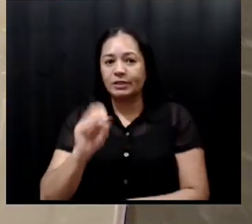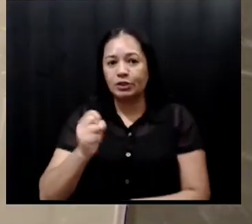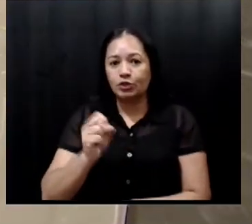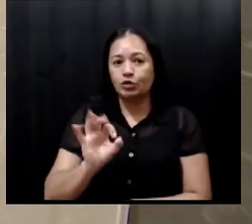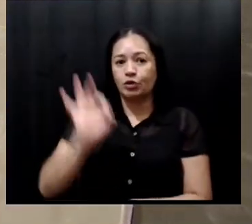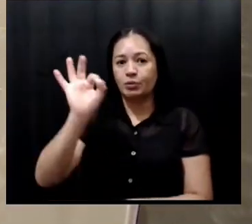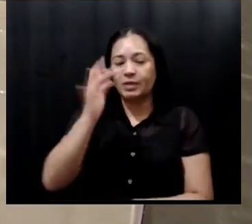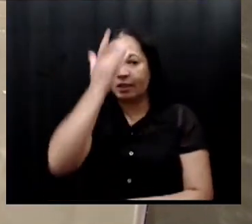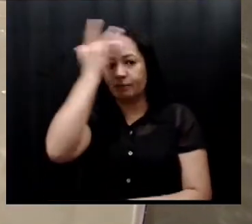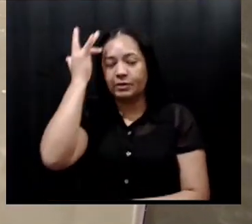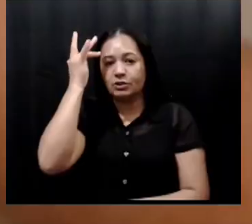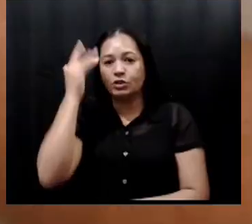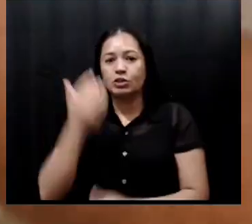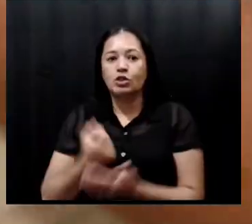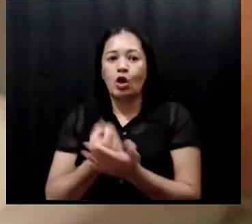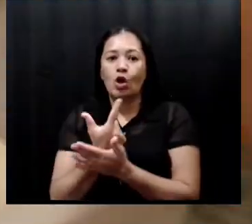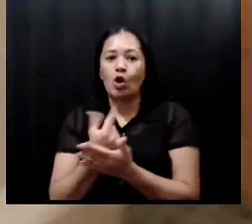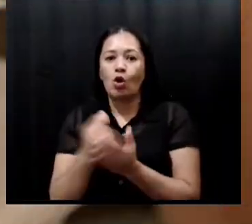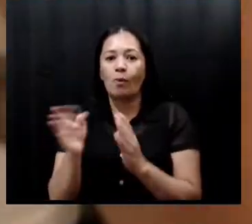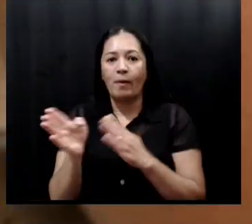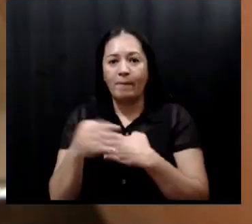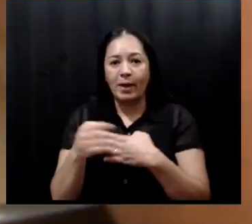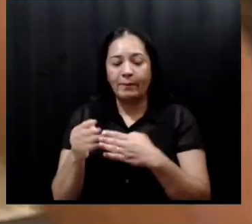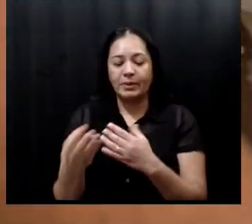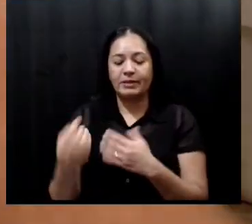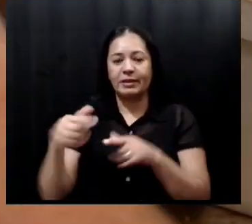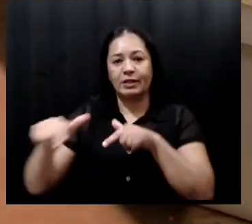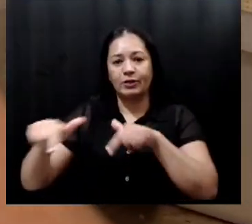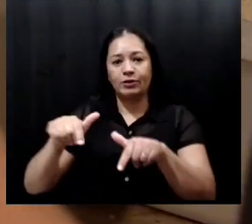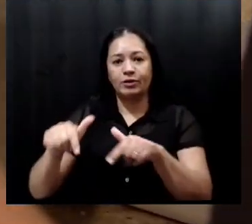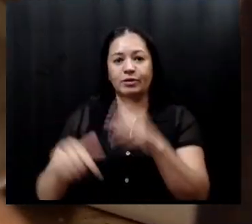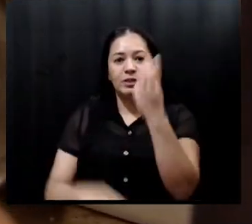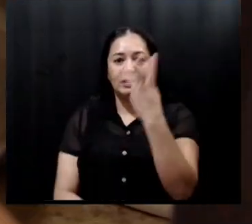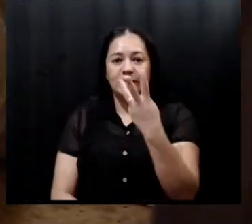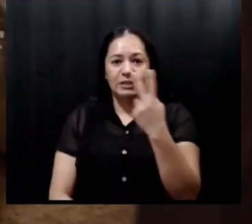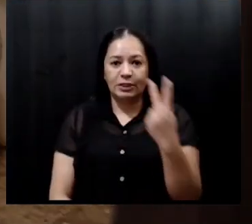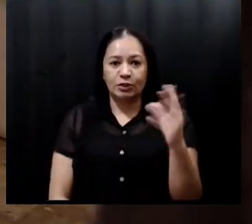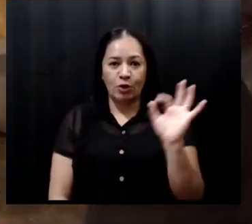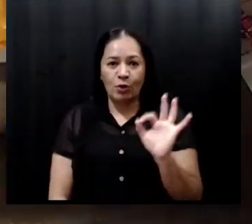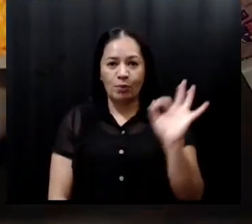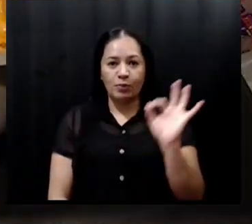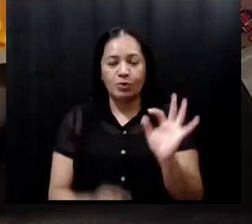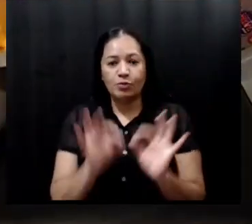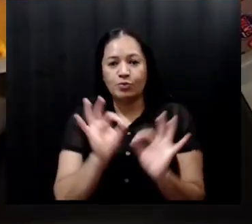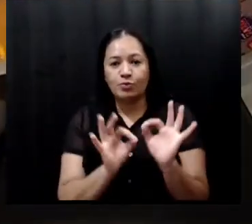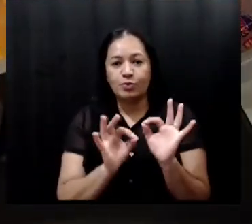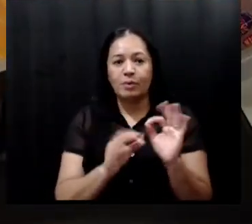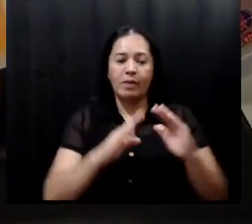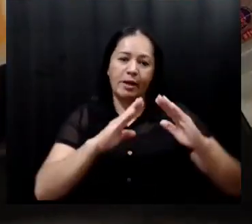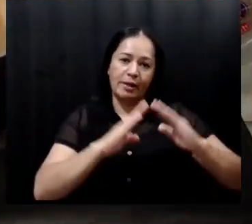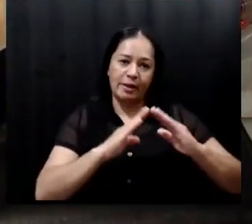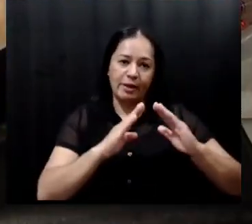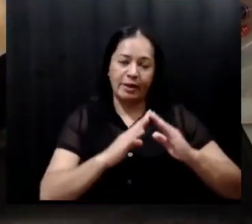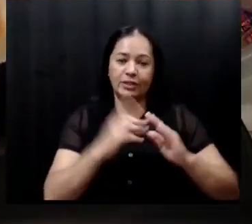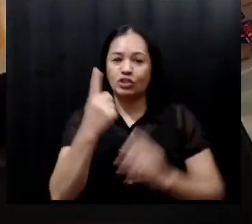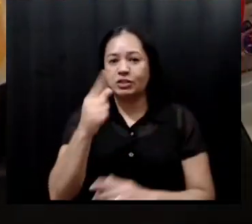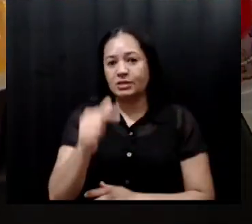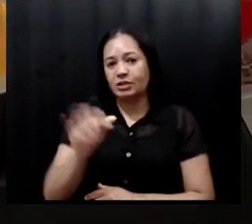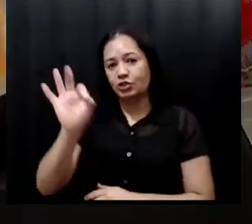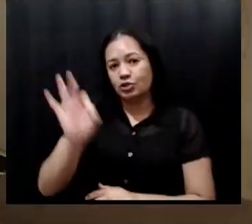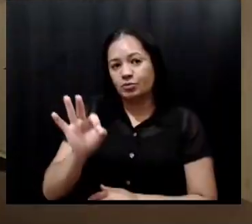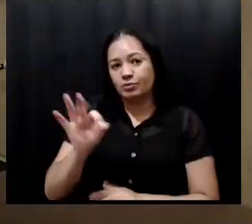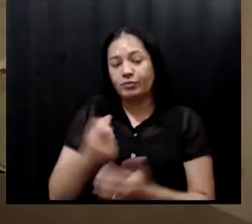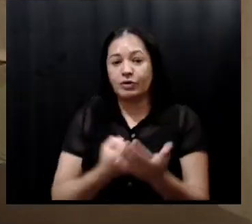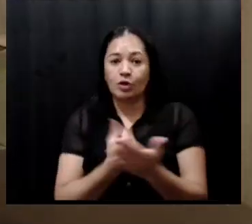consumir marmita no trabalho. 32% preparam a refeição em casa e 17% compram a refeição